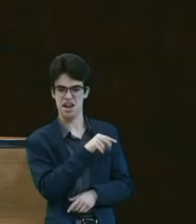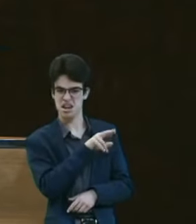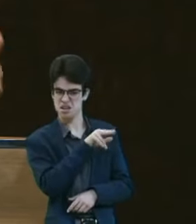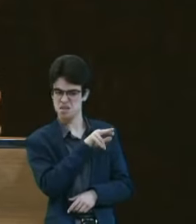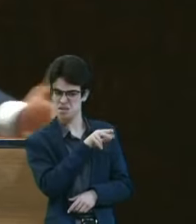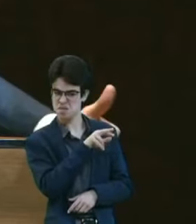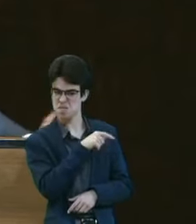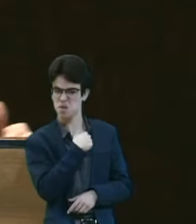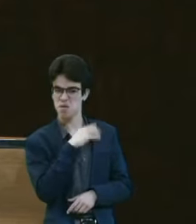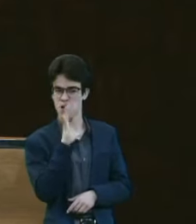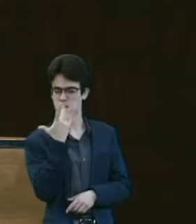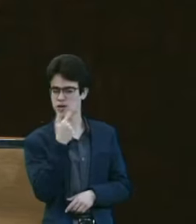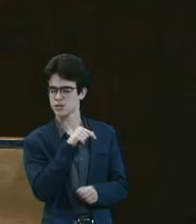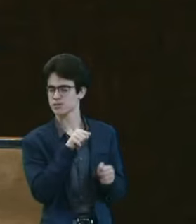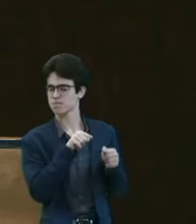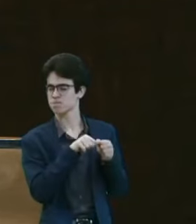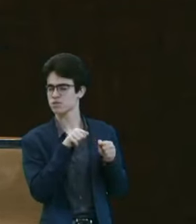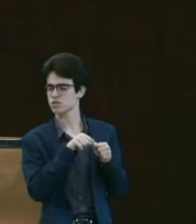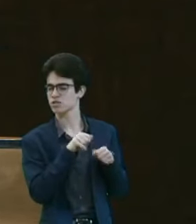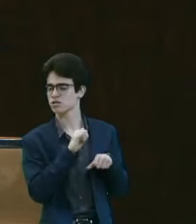irmão deve ter feito algo.